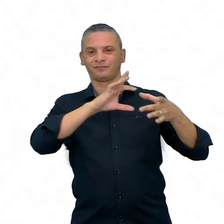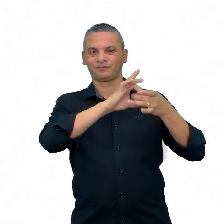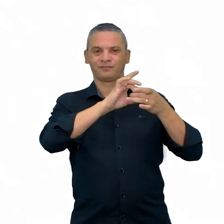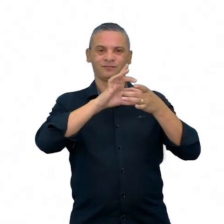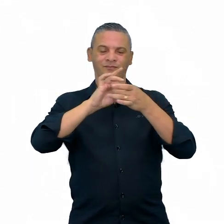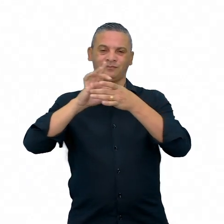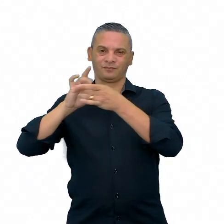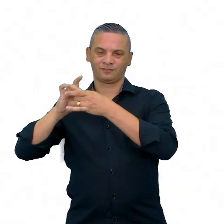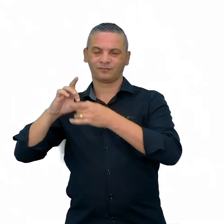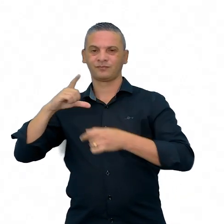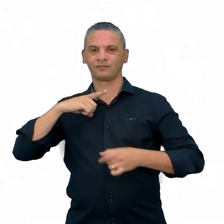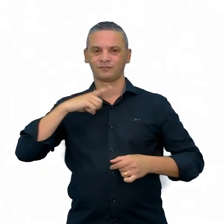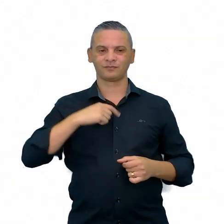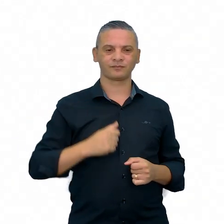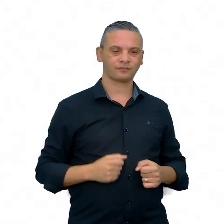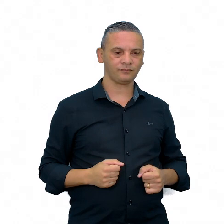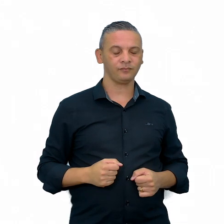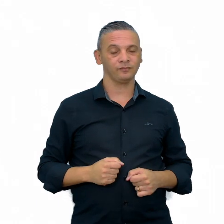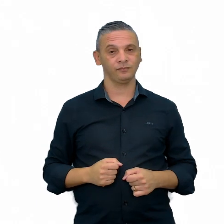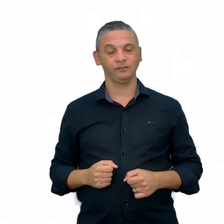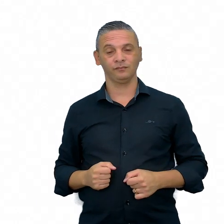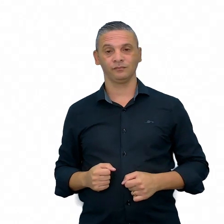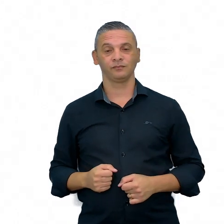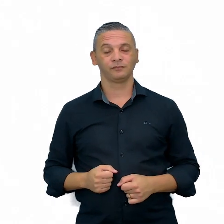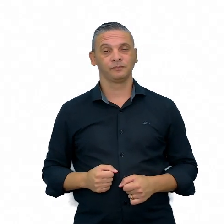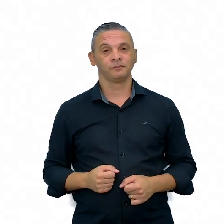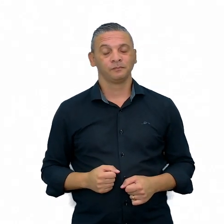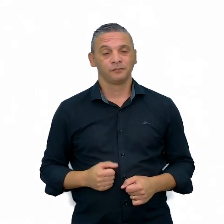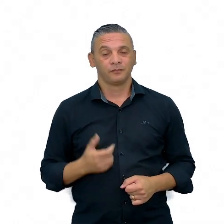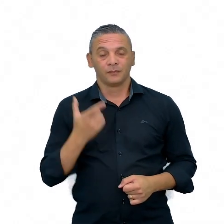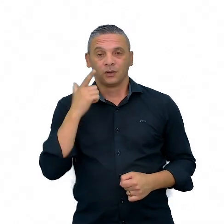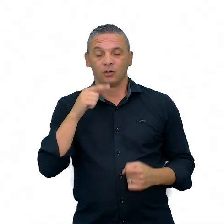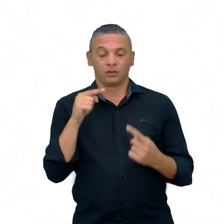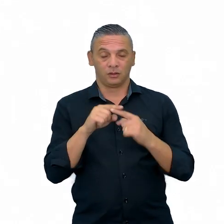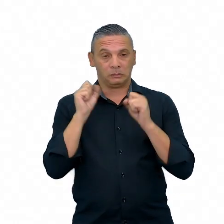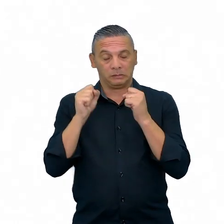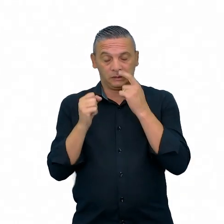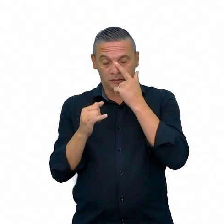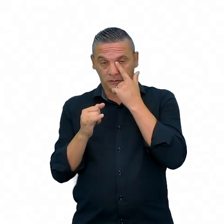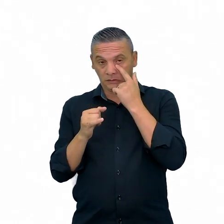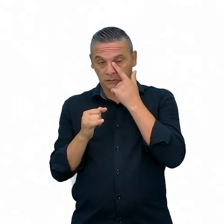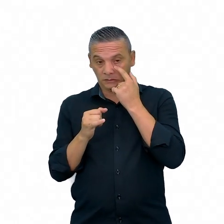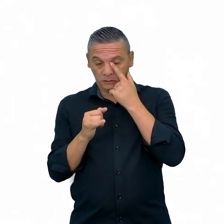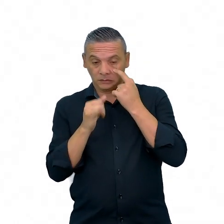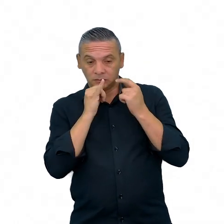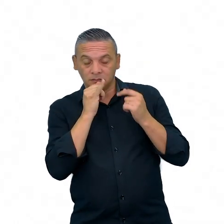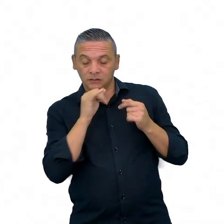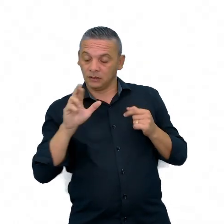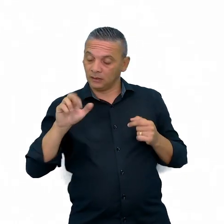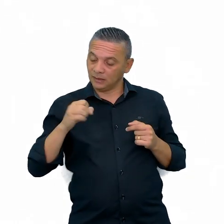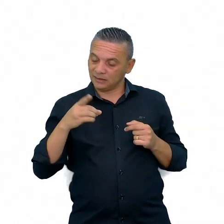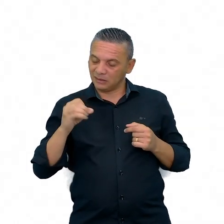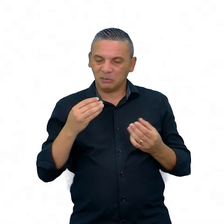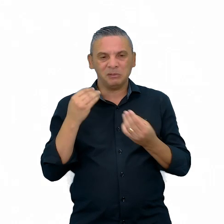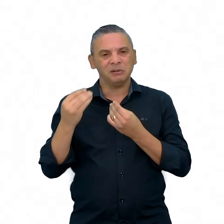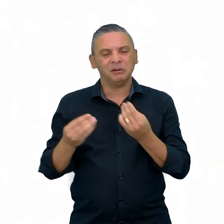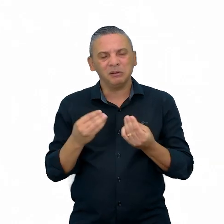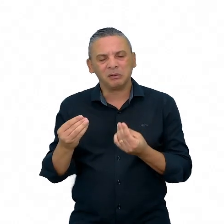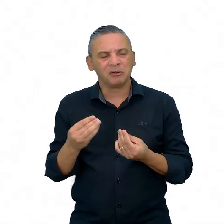conceitos, né? De diferentes contextos. Onde eu posso aplicar essa ideia de razão? É